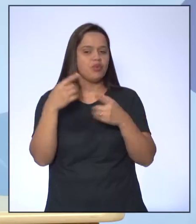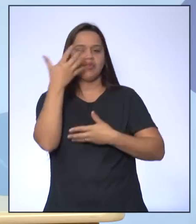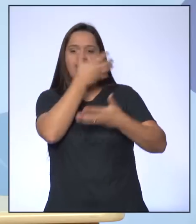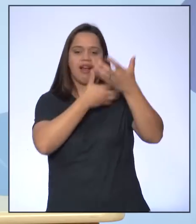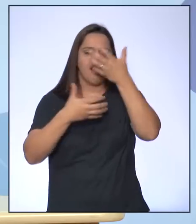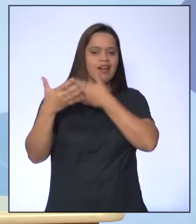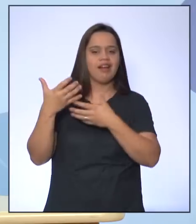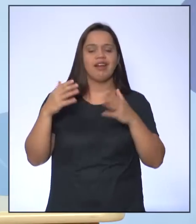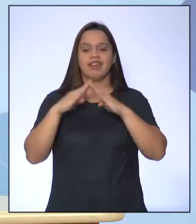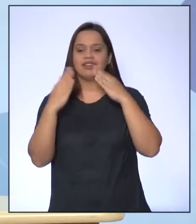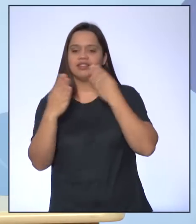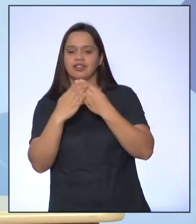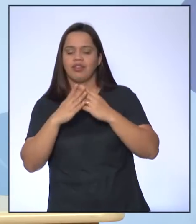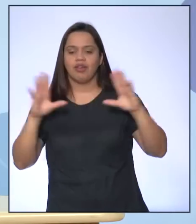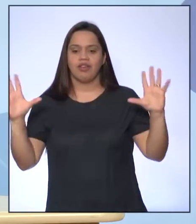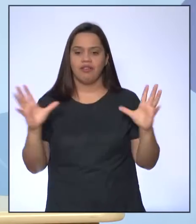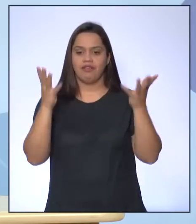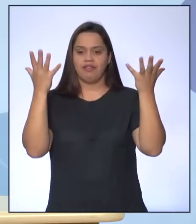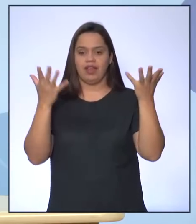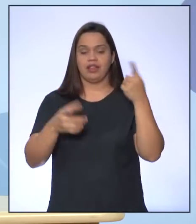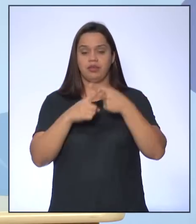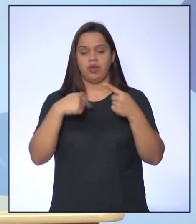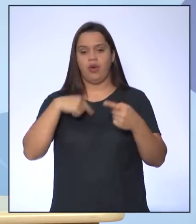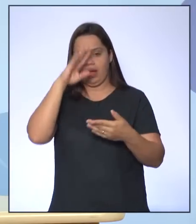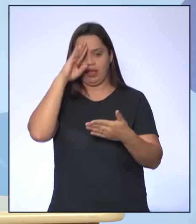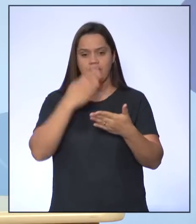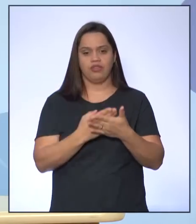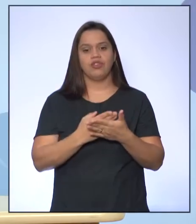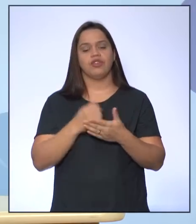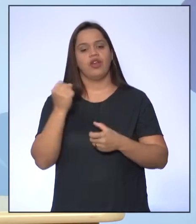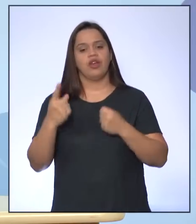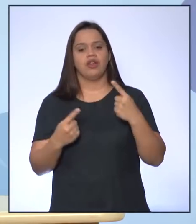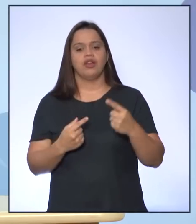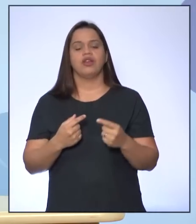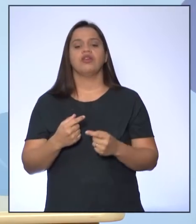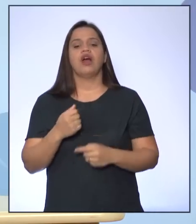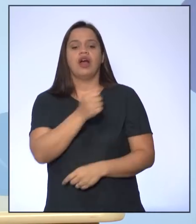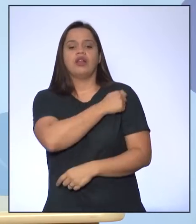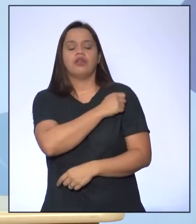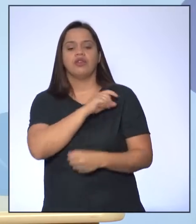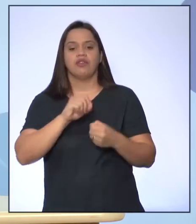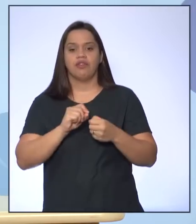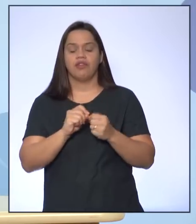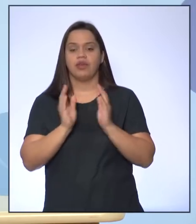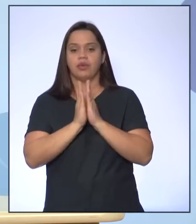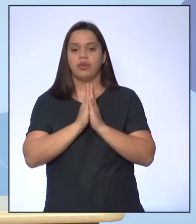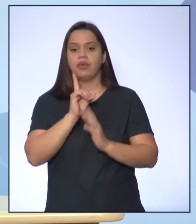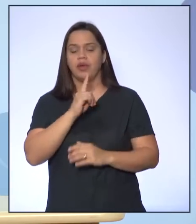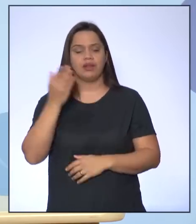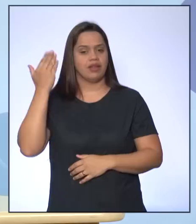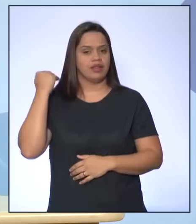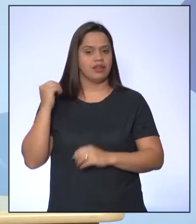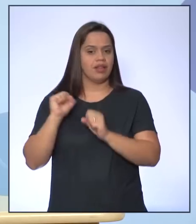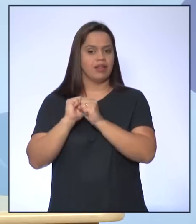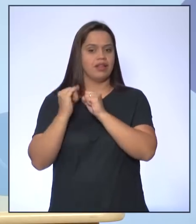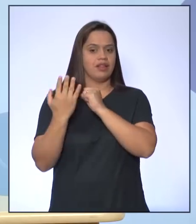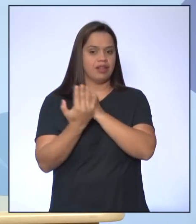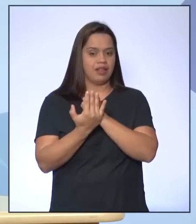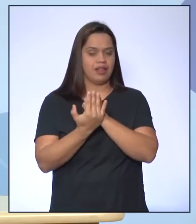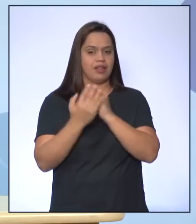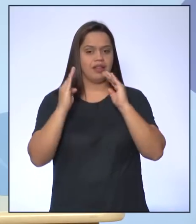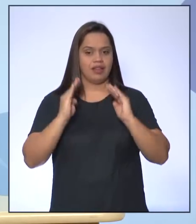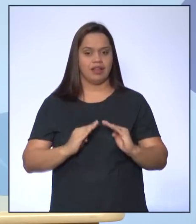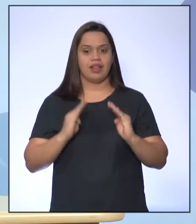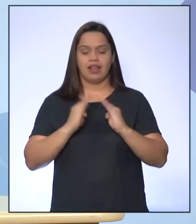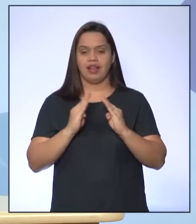festas. Acredito que alguns alunos, alguns estudantes que fizeram aniversário aí nesses tempos de isolamento, acabaram cantando parabéns para